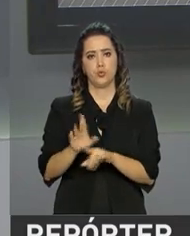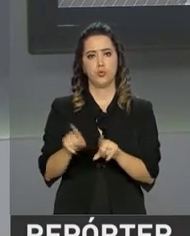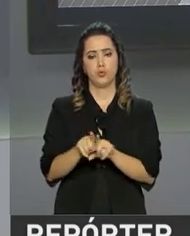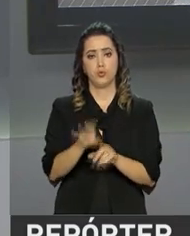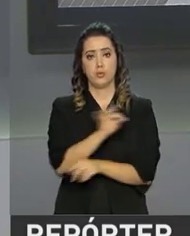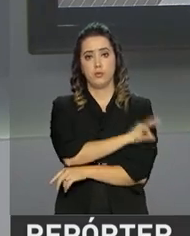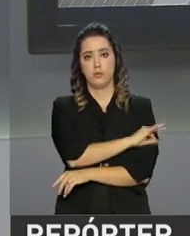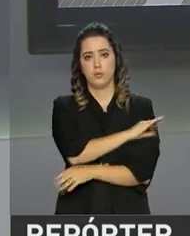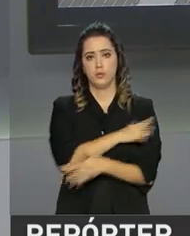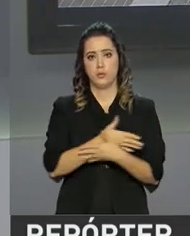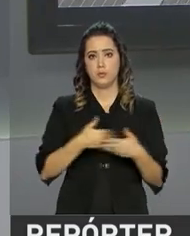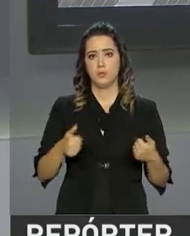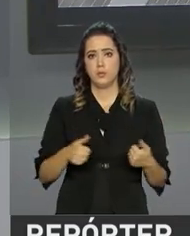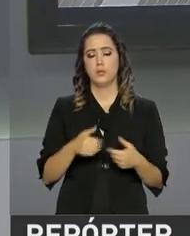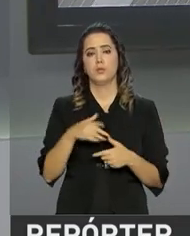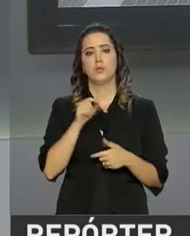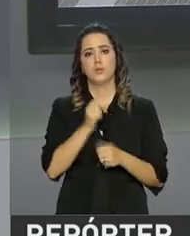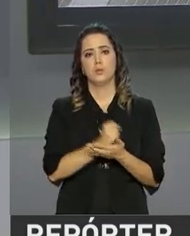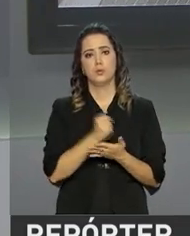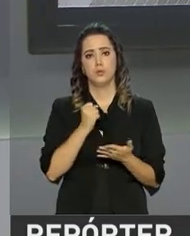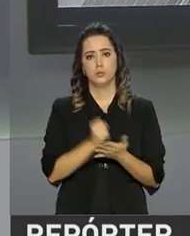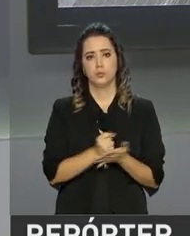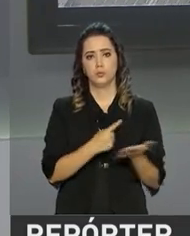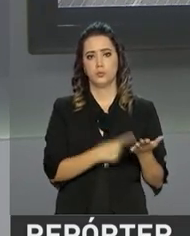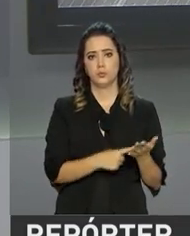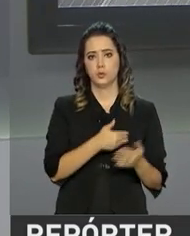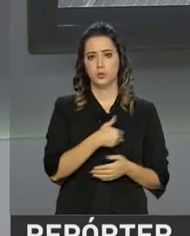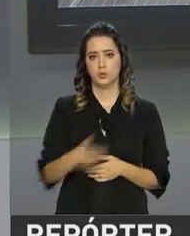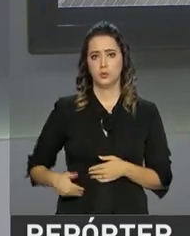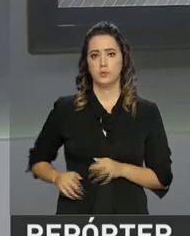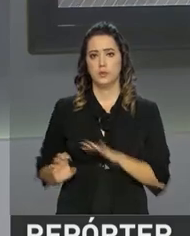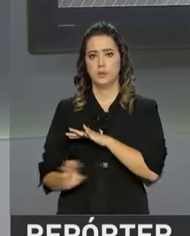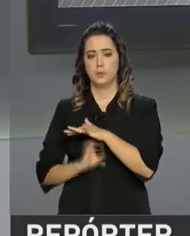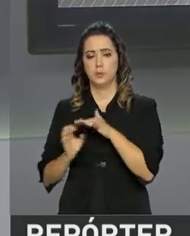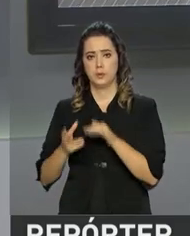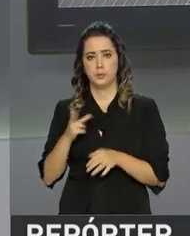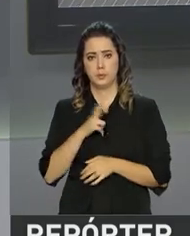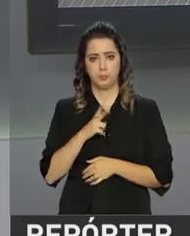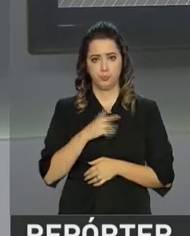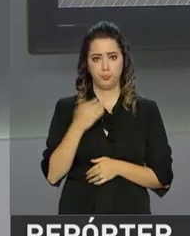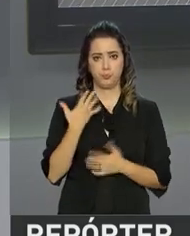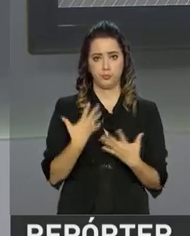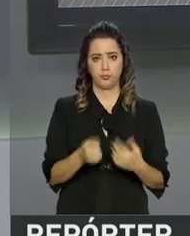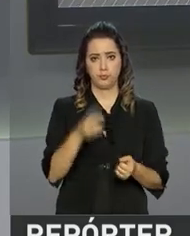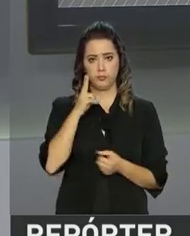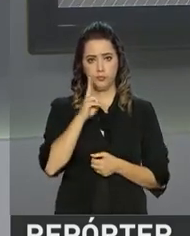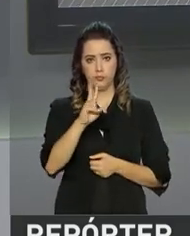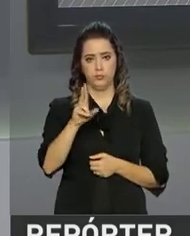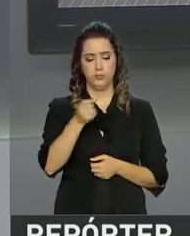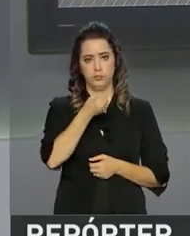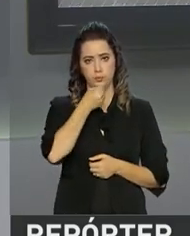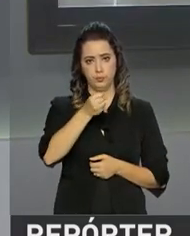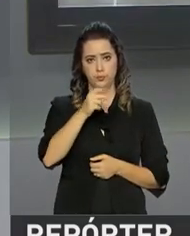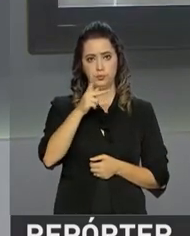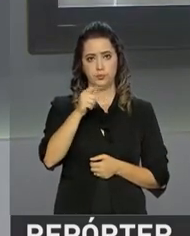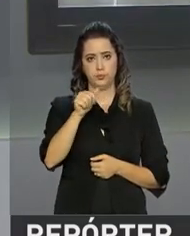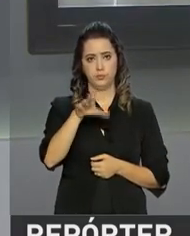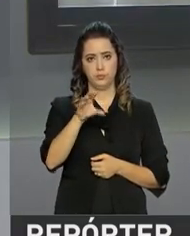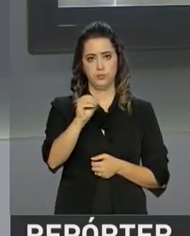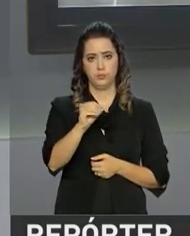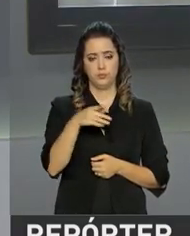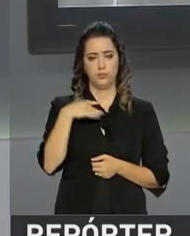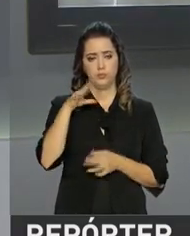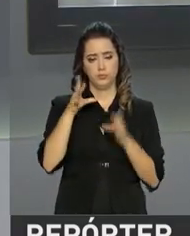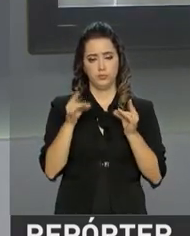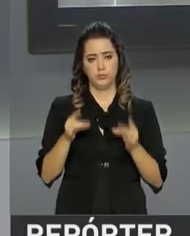para ampliar a qualidade dos contratos firmados entre o governo e a iniciativa privada. Vamos agora falar com o repórter Pablo Mundin, que tem